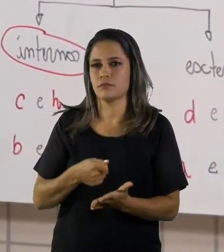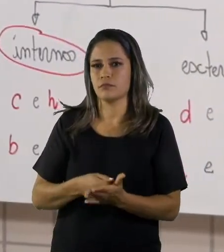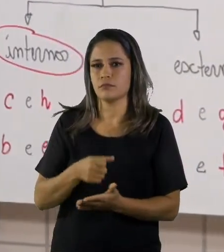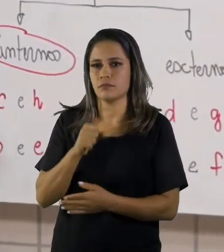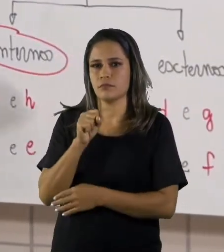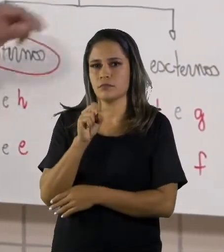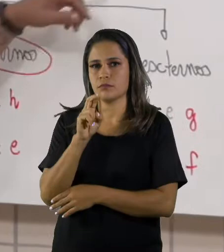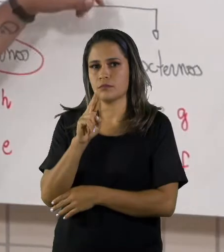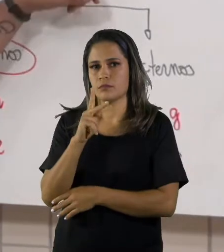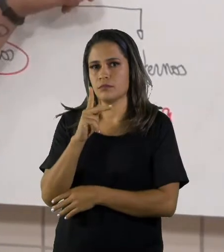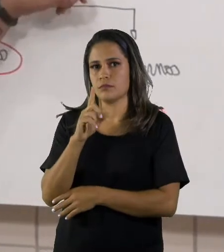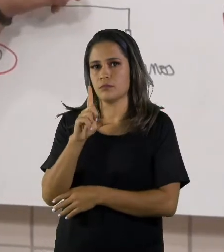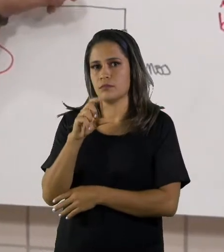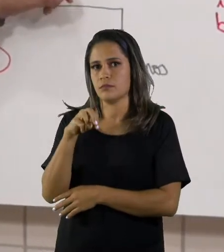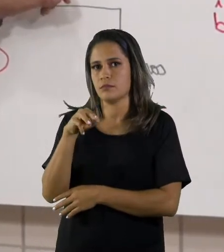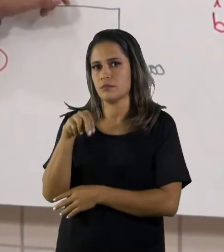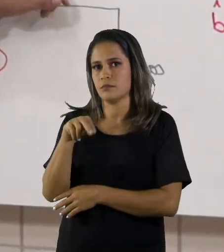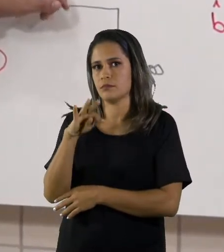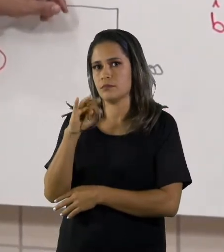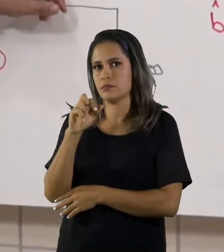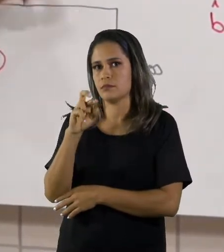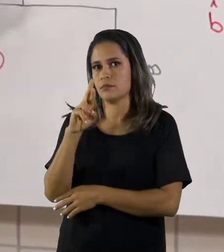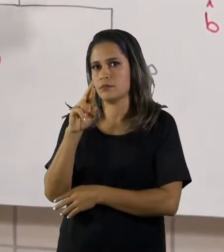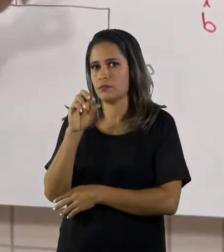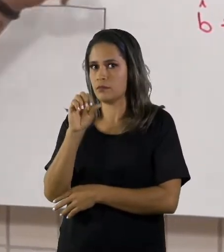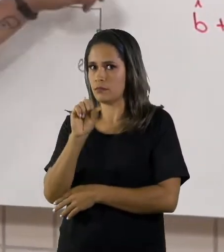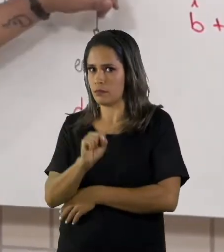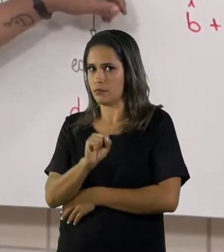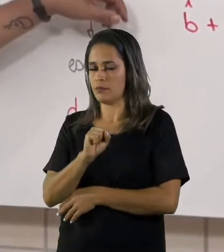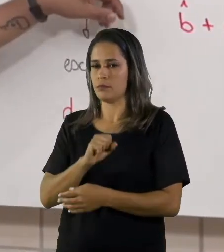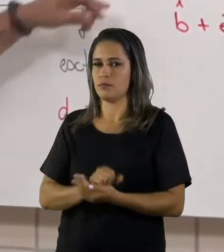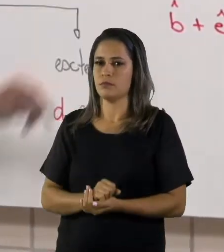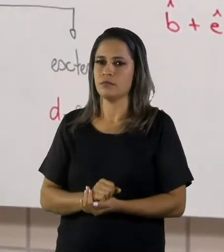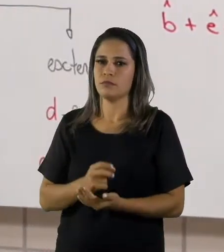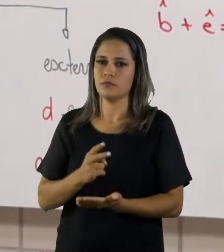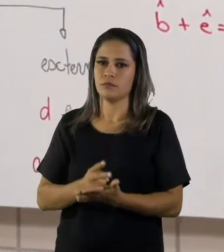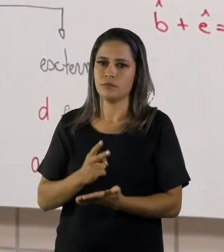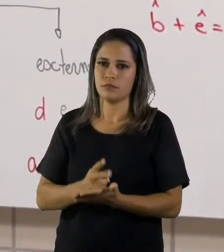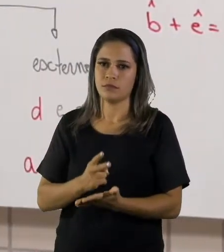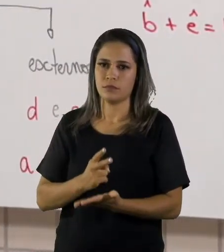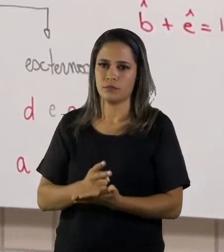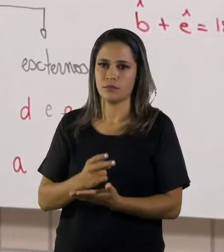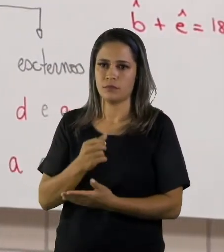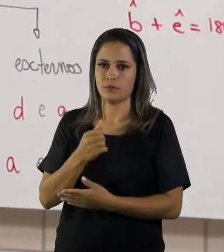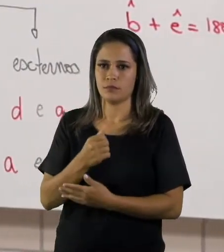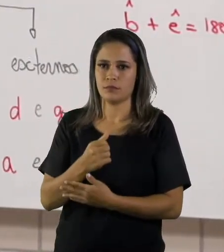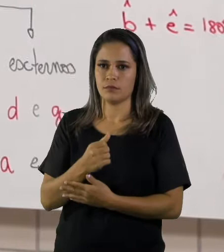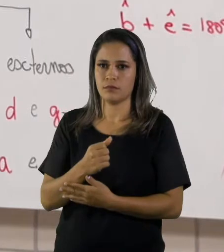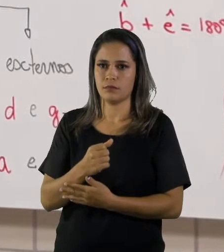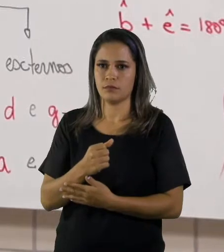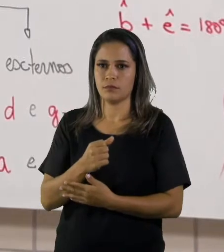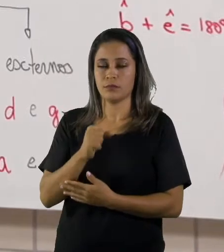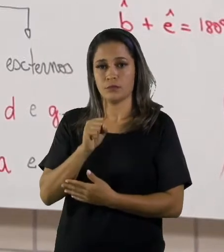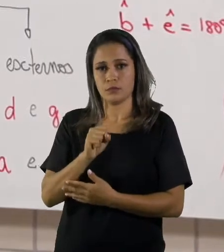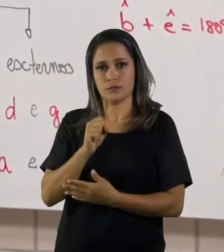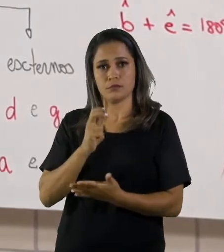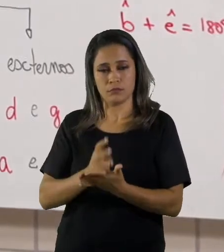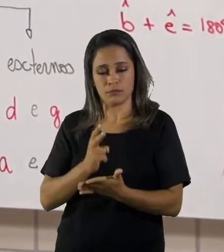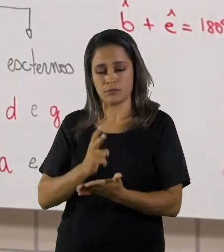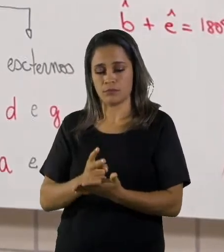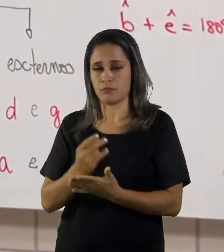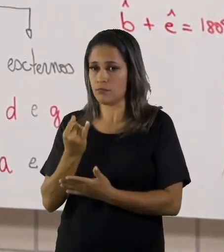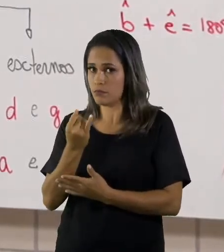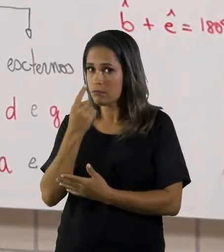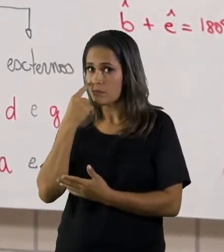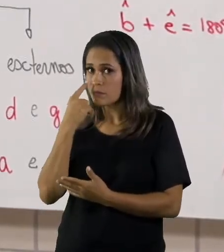suplementares. Então, todo ângulo colateral sempre é suplementar. Isso é uma informação